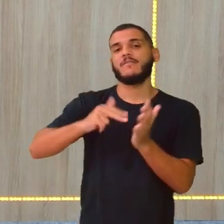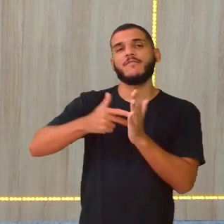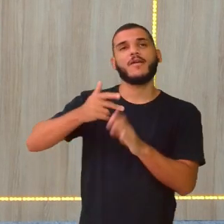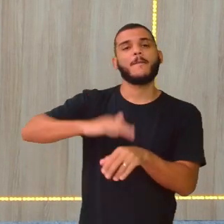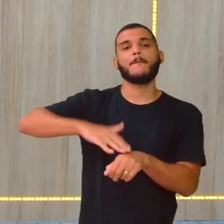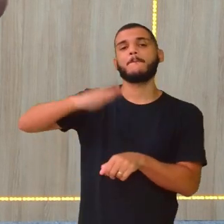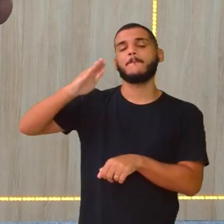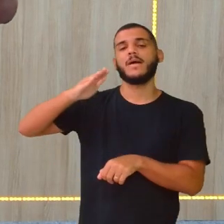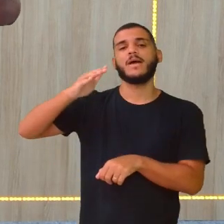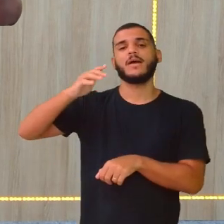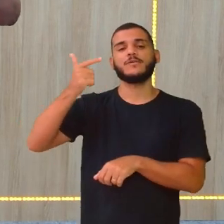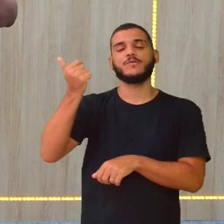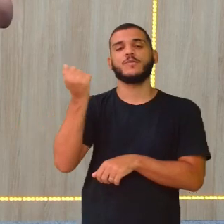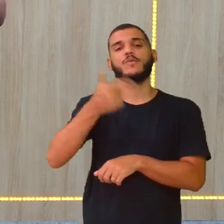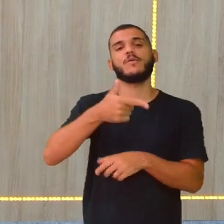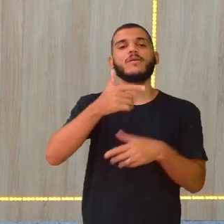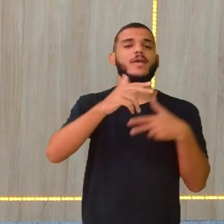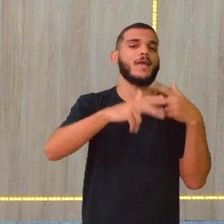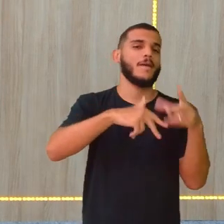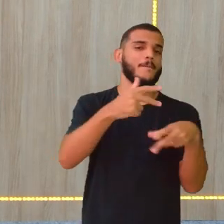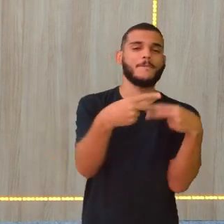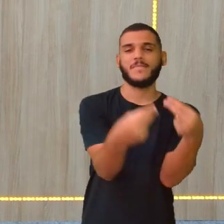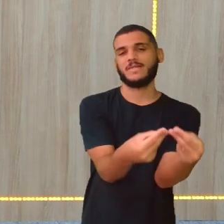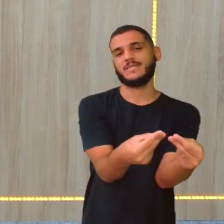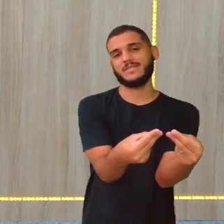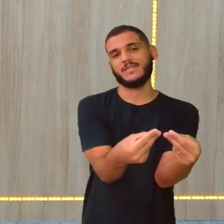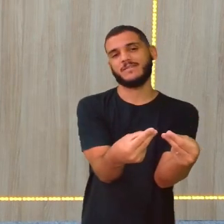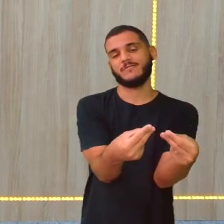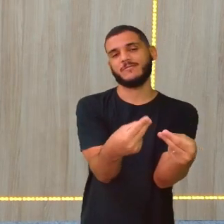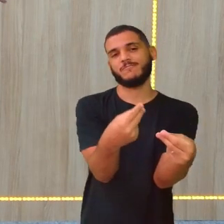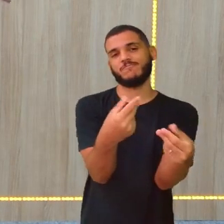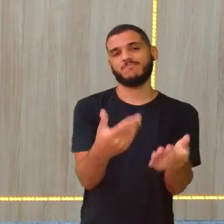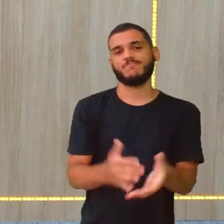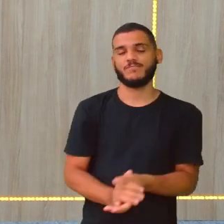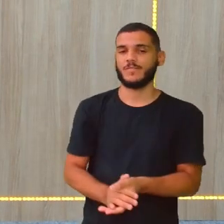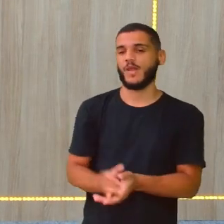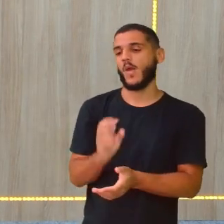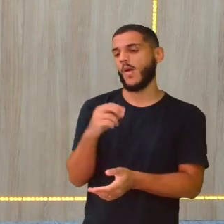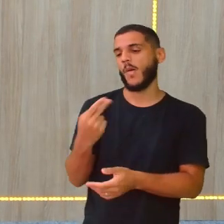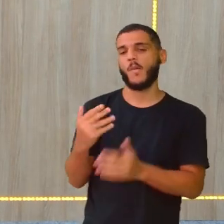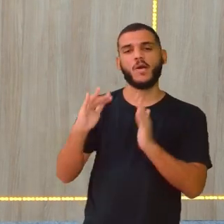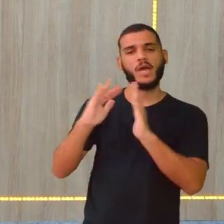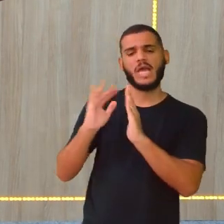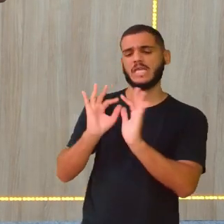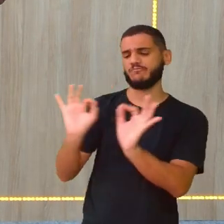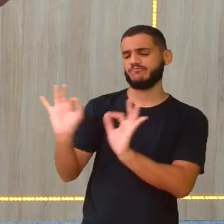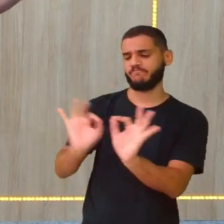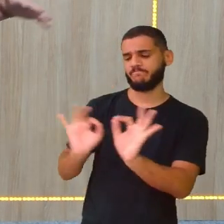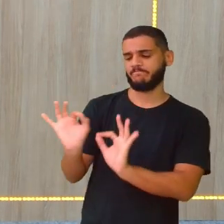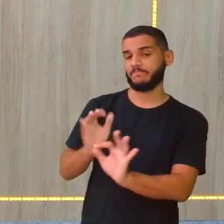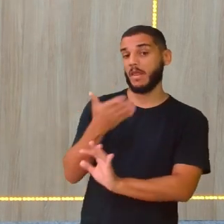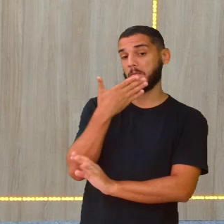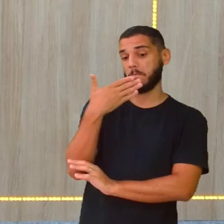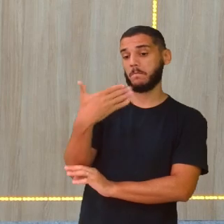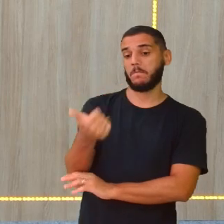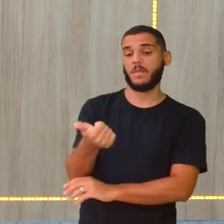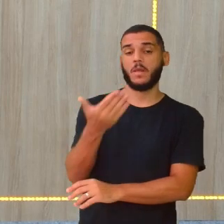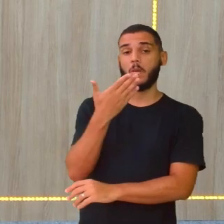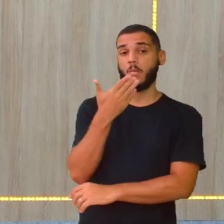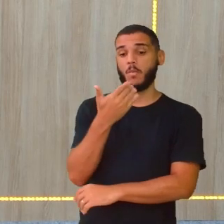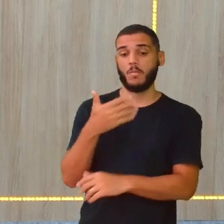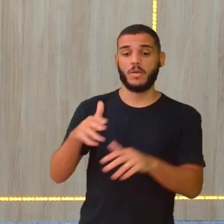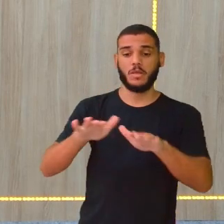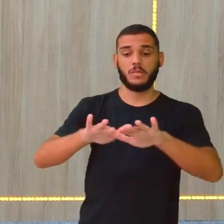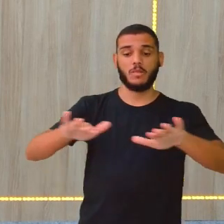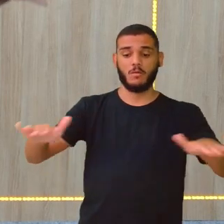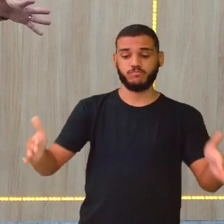coisas. Por isso que eu me referi a isso, não é? O Natal não representa a casa arrumada, as melhores comidas na mesa, não